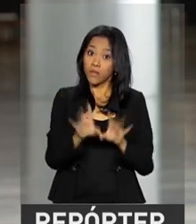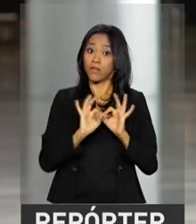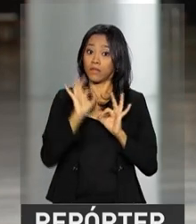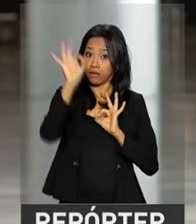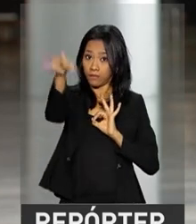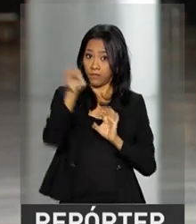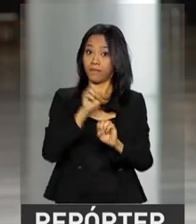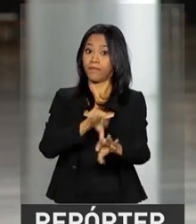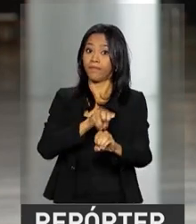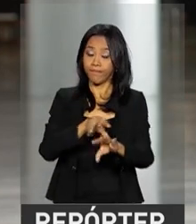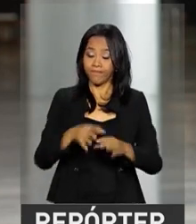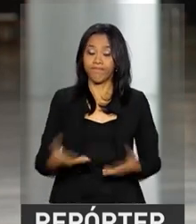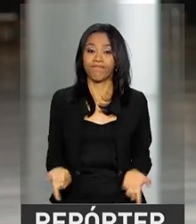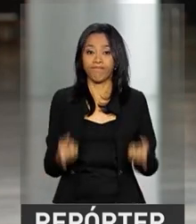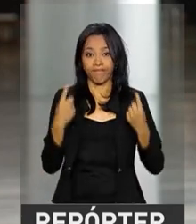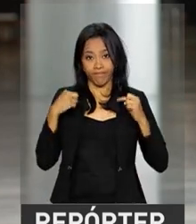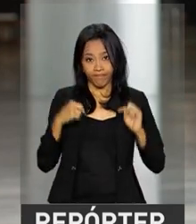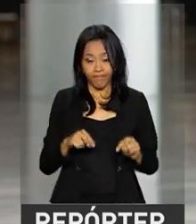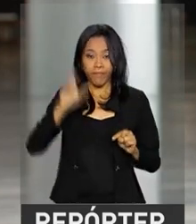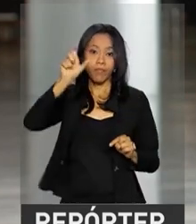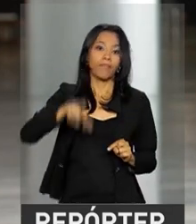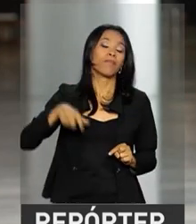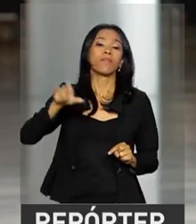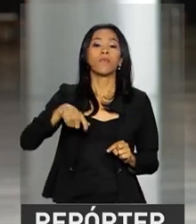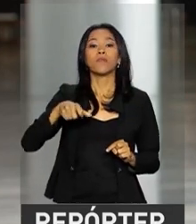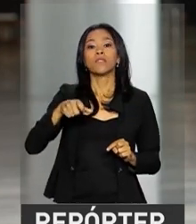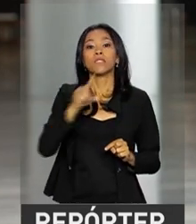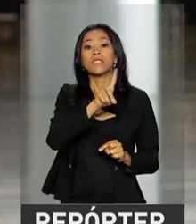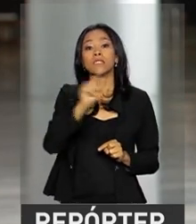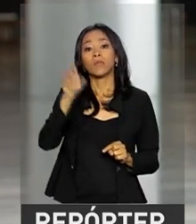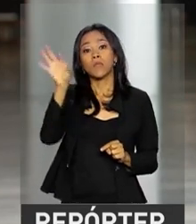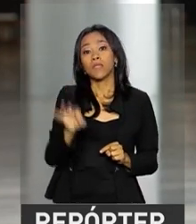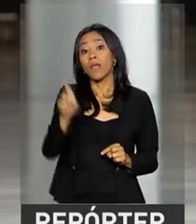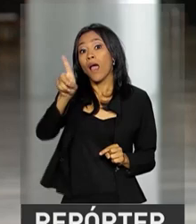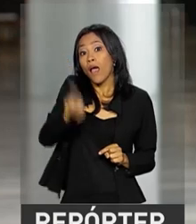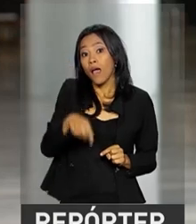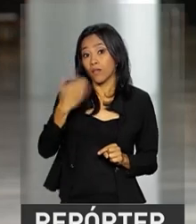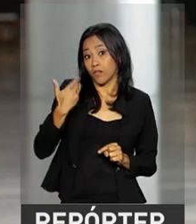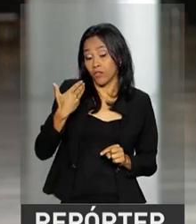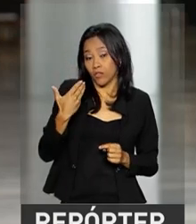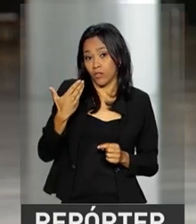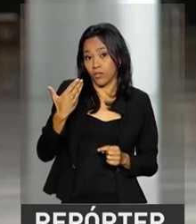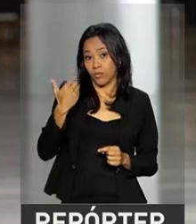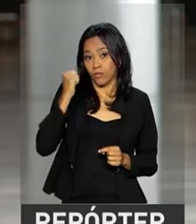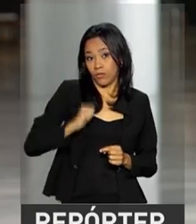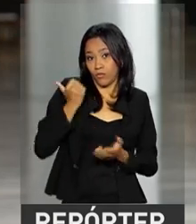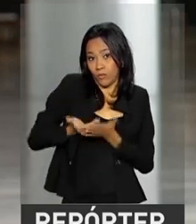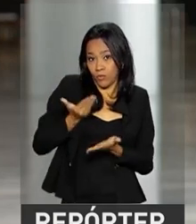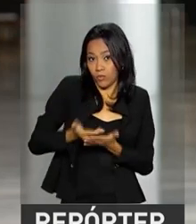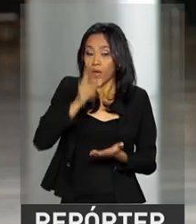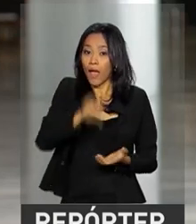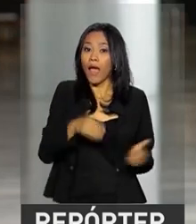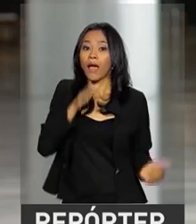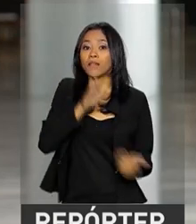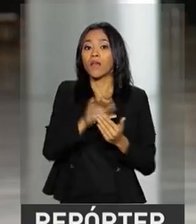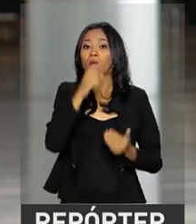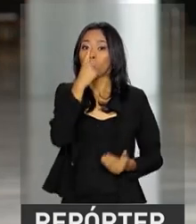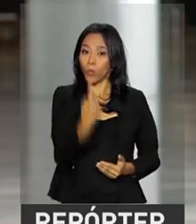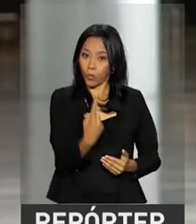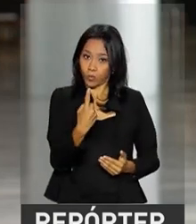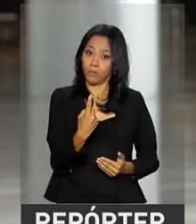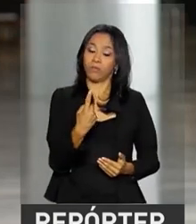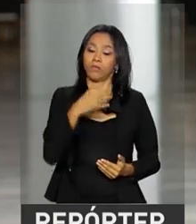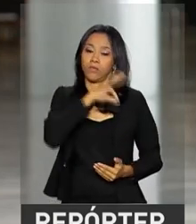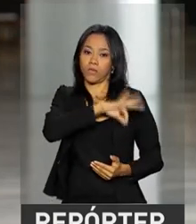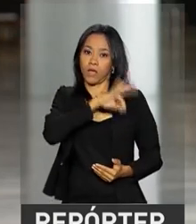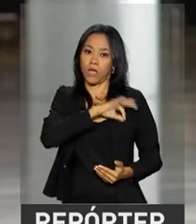os as bolsas integrais são para os candidatos com renda per capta mensal de até um salário mínimo e meio já as bolsas